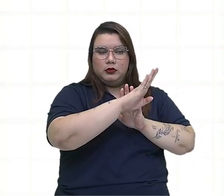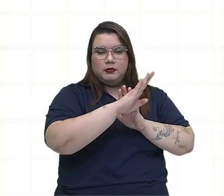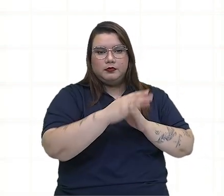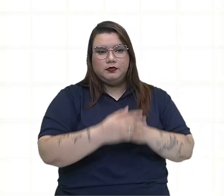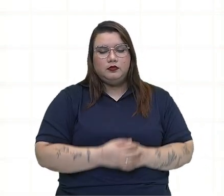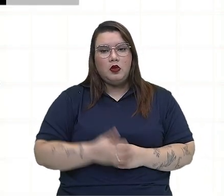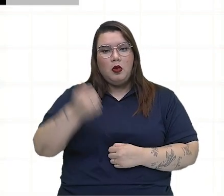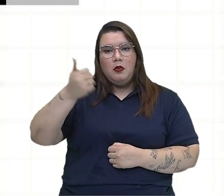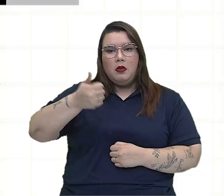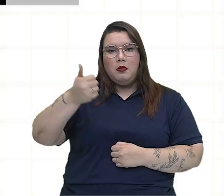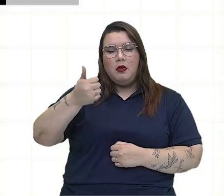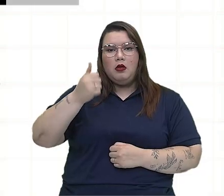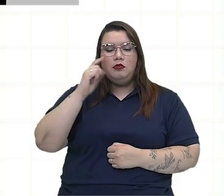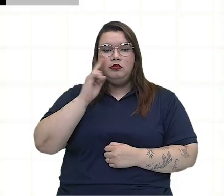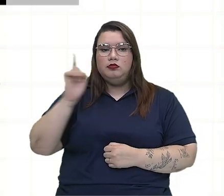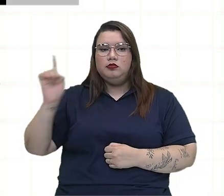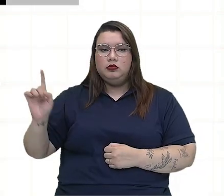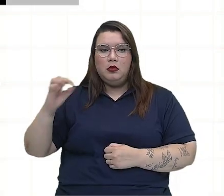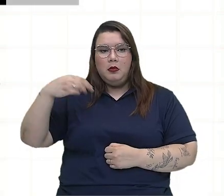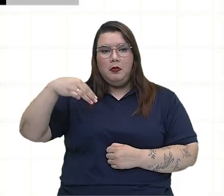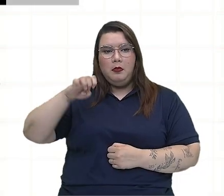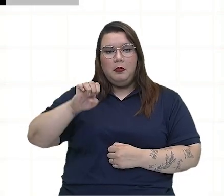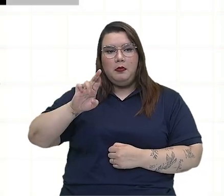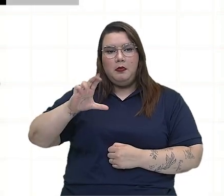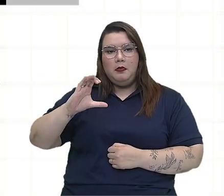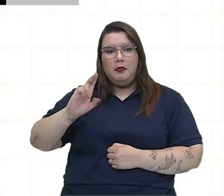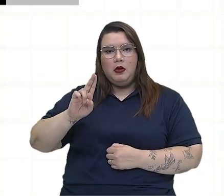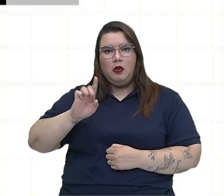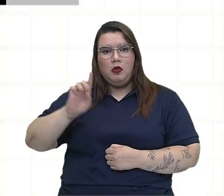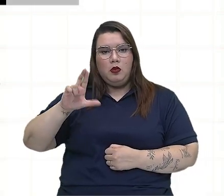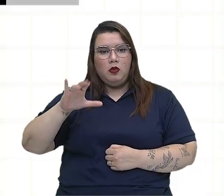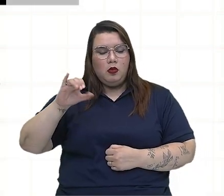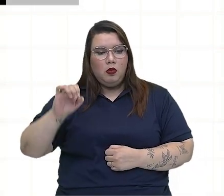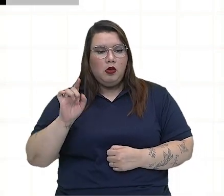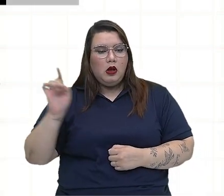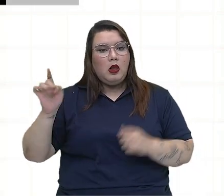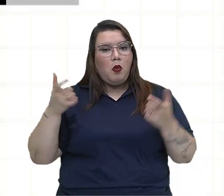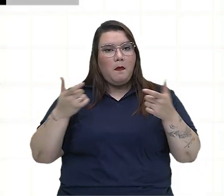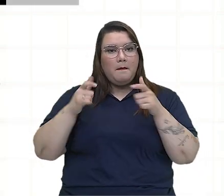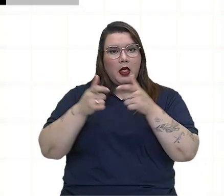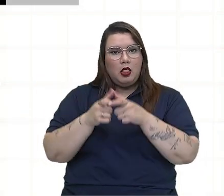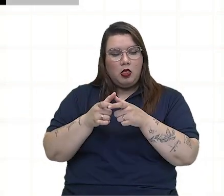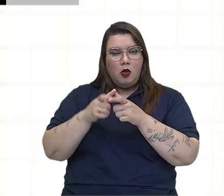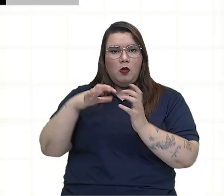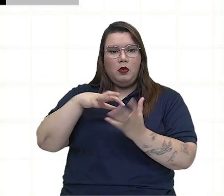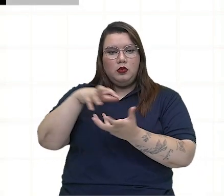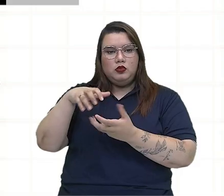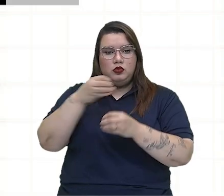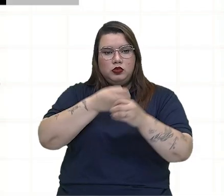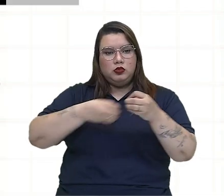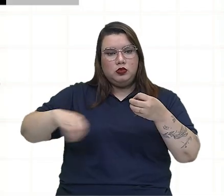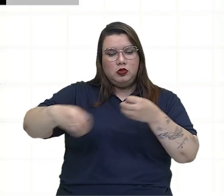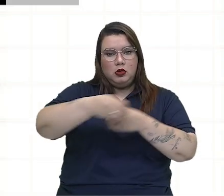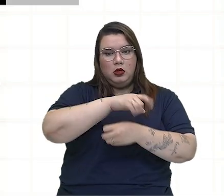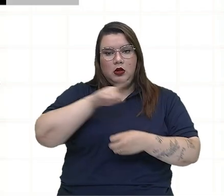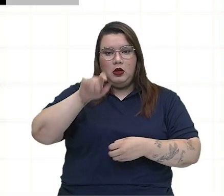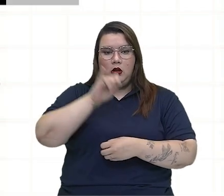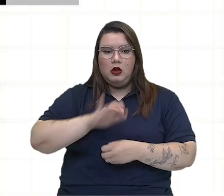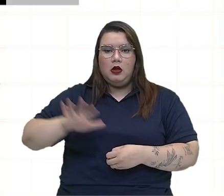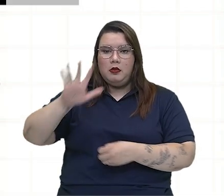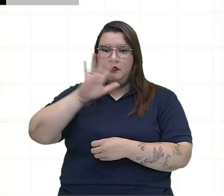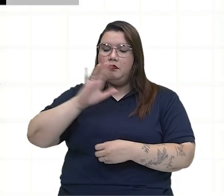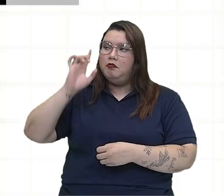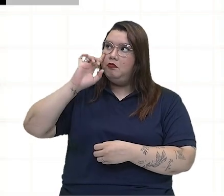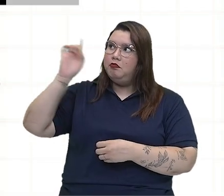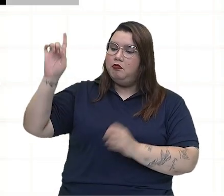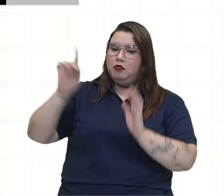vai analisar é o Mercúrio. Ele é o menor planeta do Sistema Solar, é o que está mais perto. Essa é uma